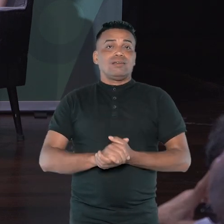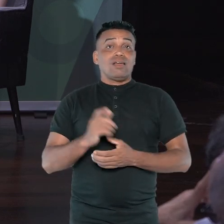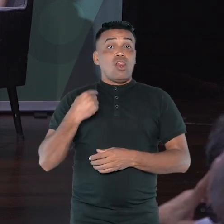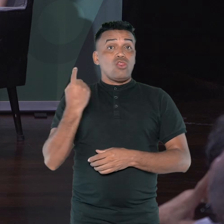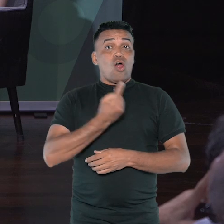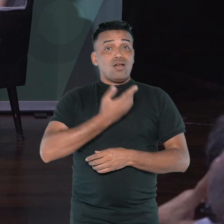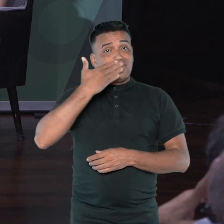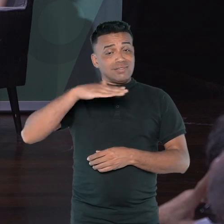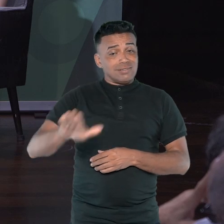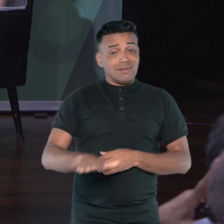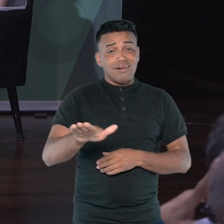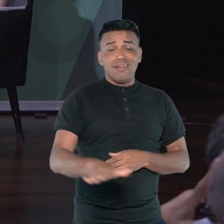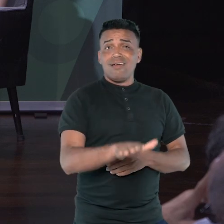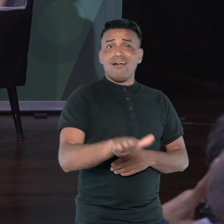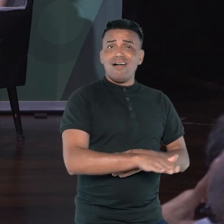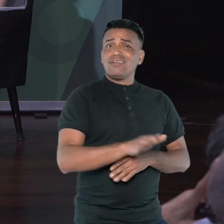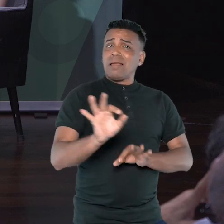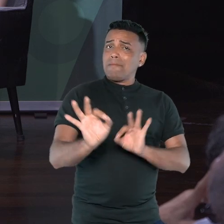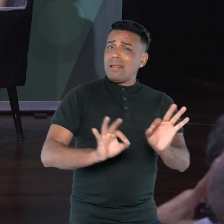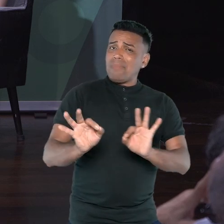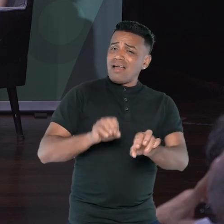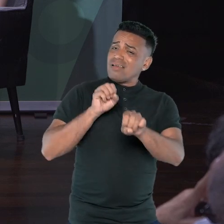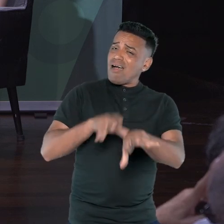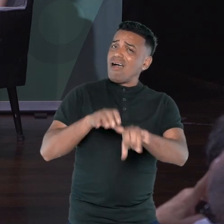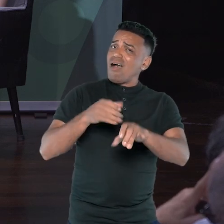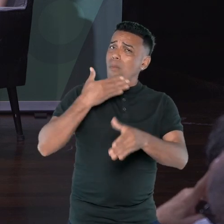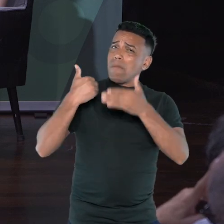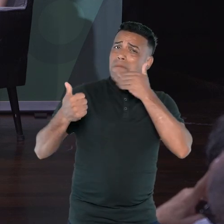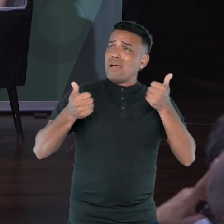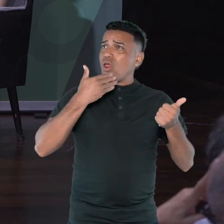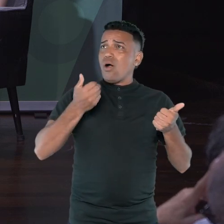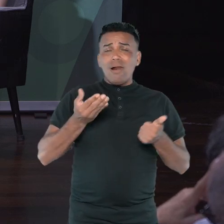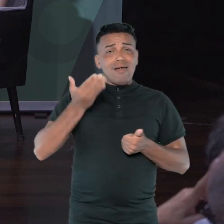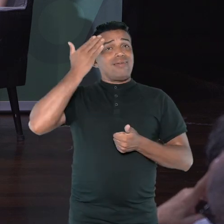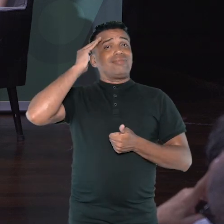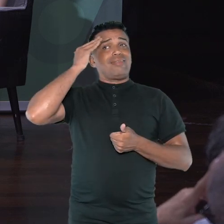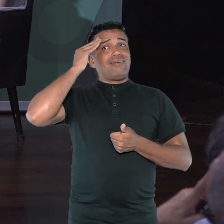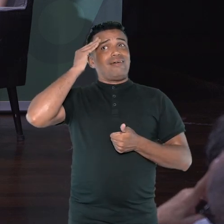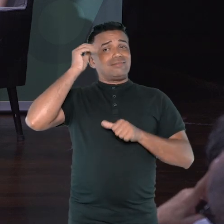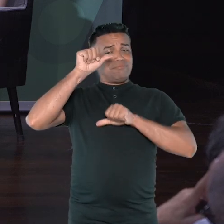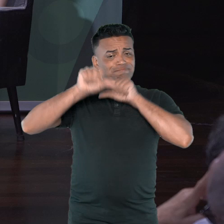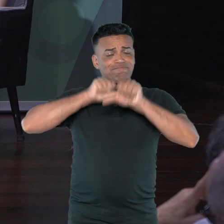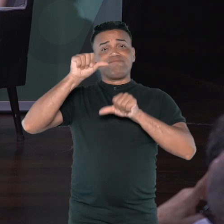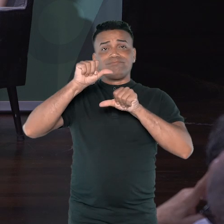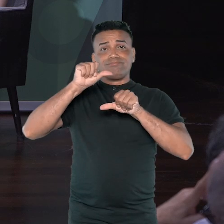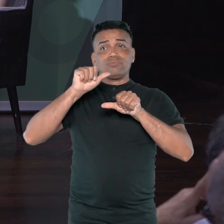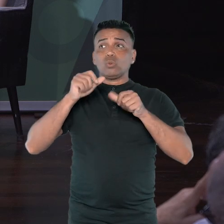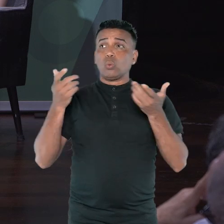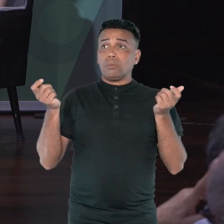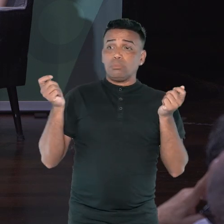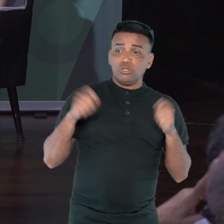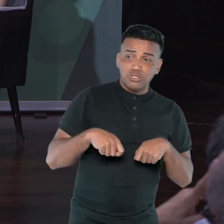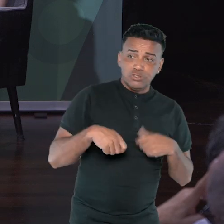crianças estivessem melhor preparadas para entenderem esse deslocamento, entenderem quando é possível